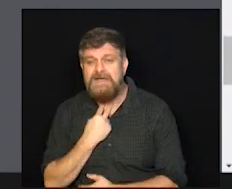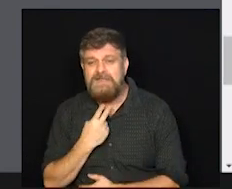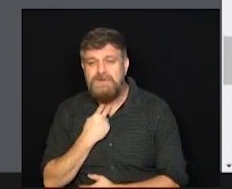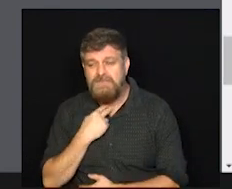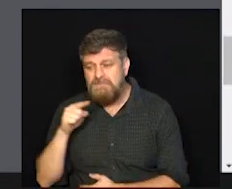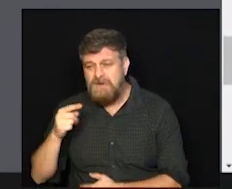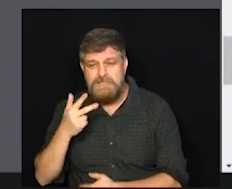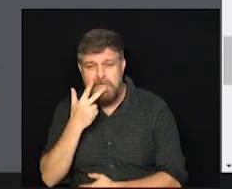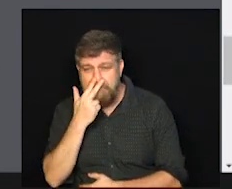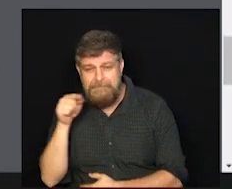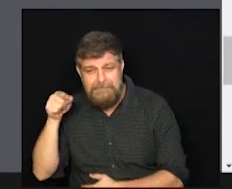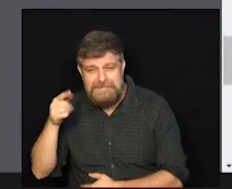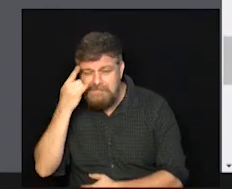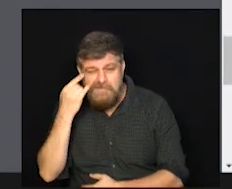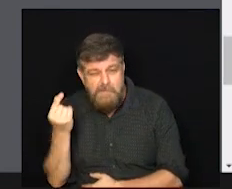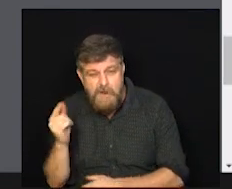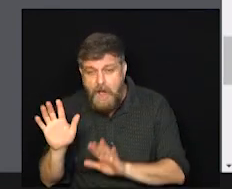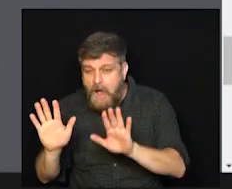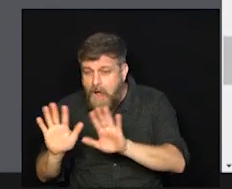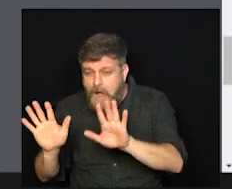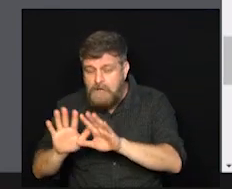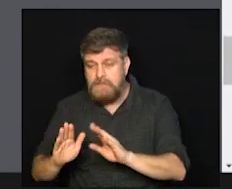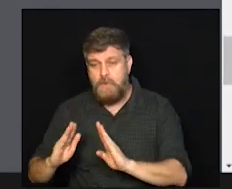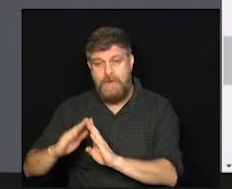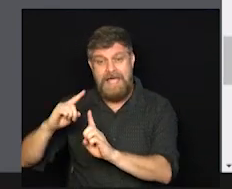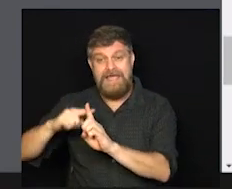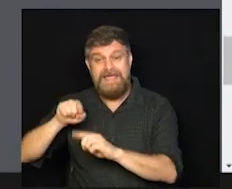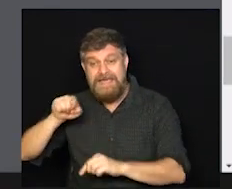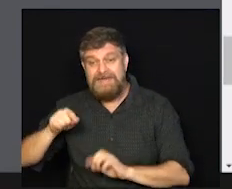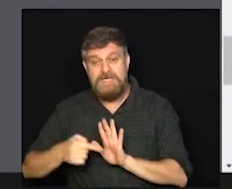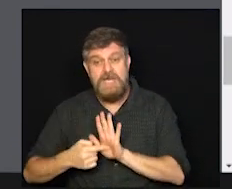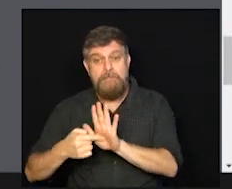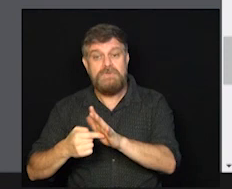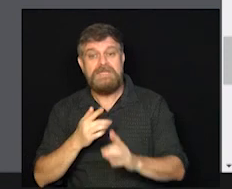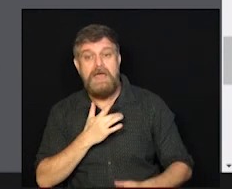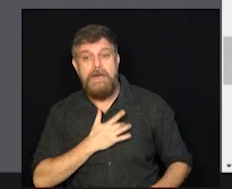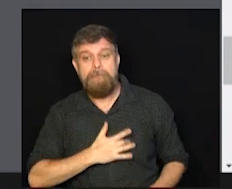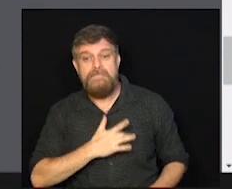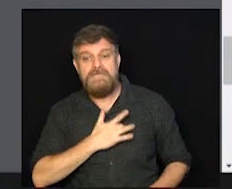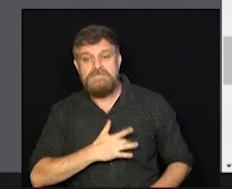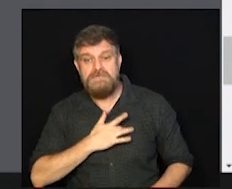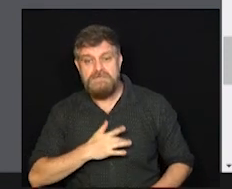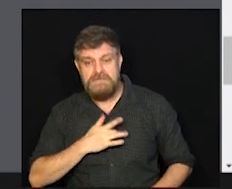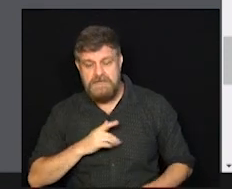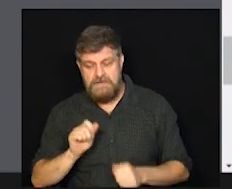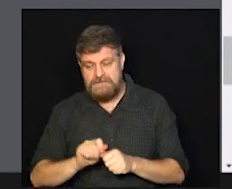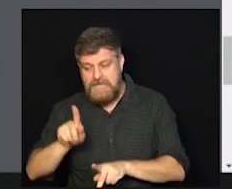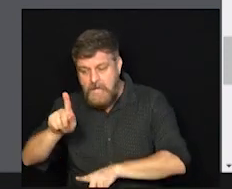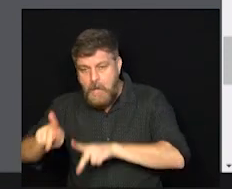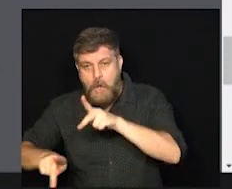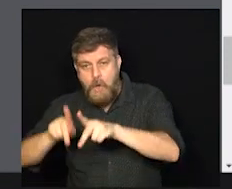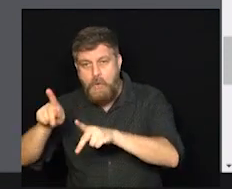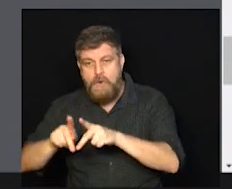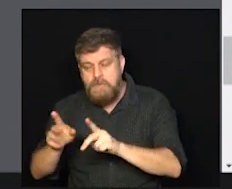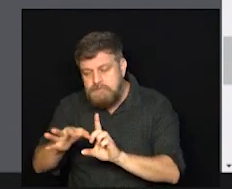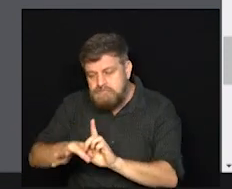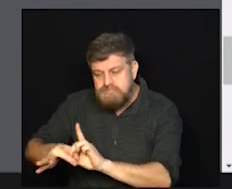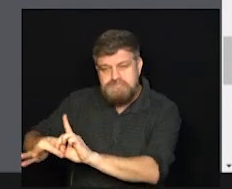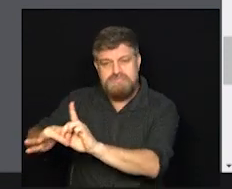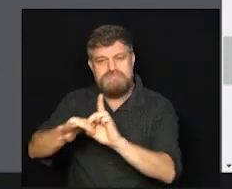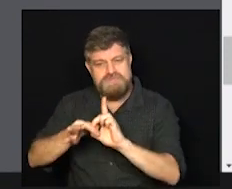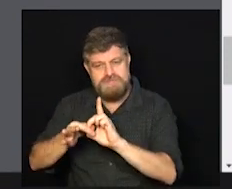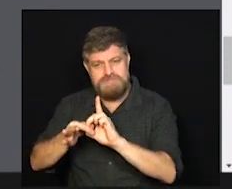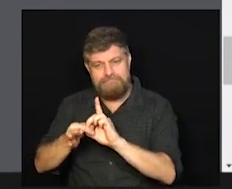produto. As igrejas têm que oferecer misericórdia e compaixão e inserção na vida do povo, criando